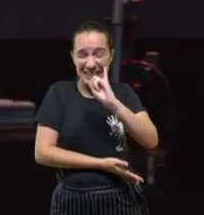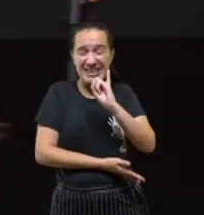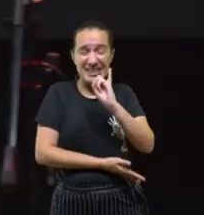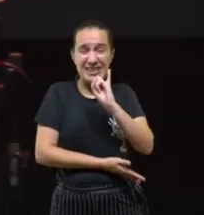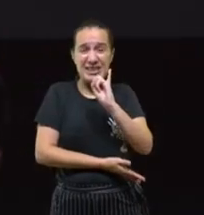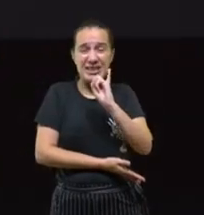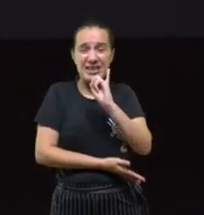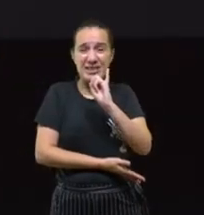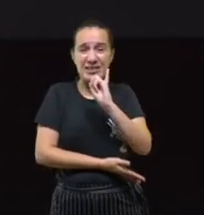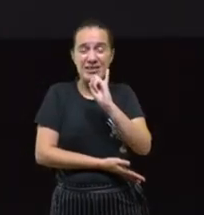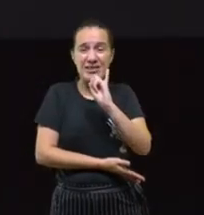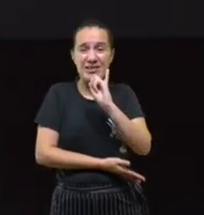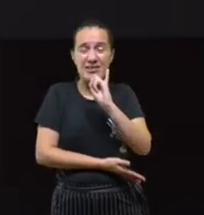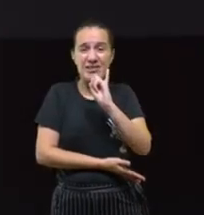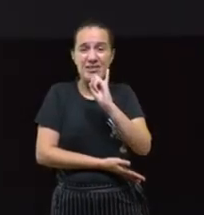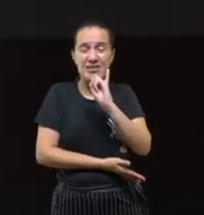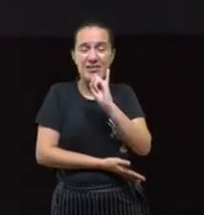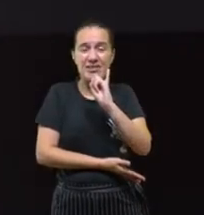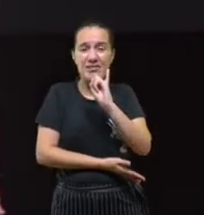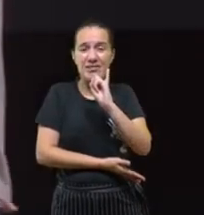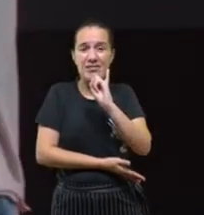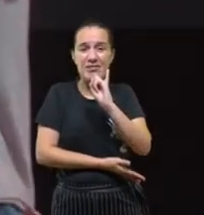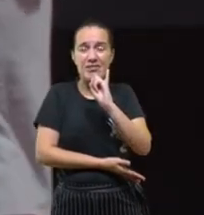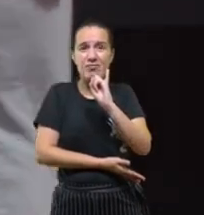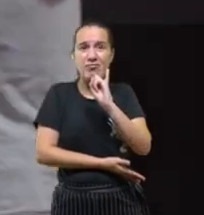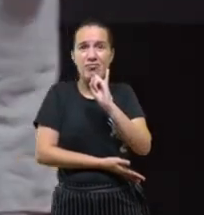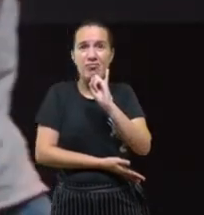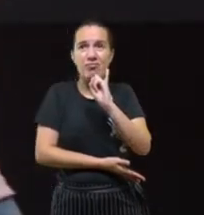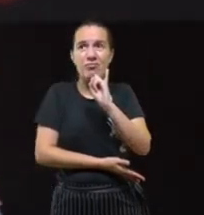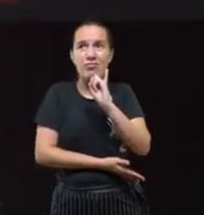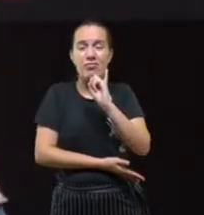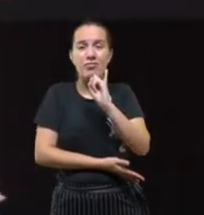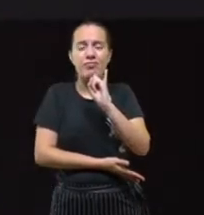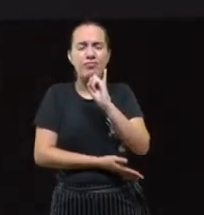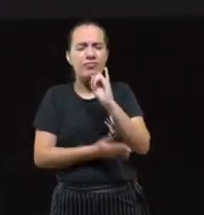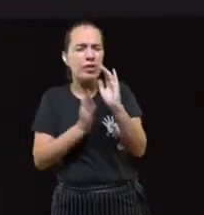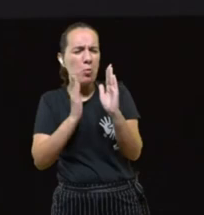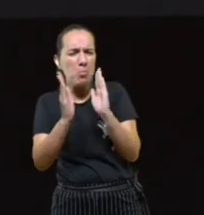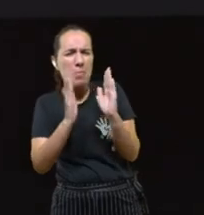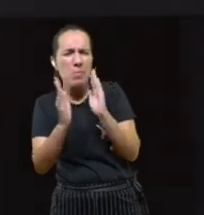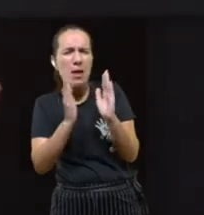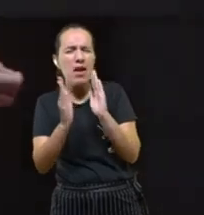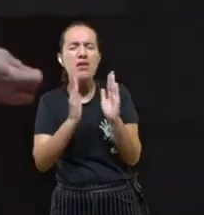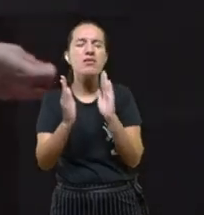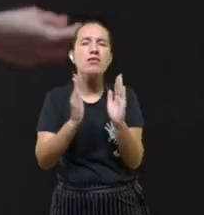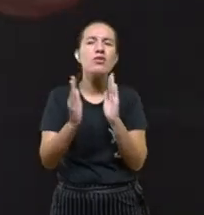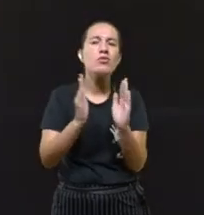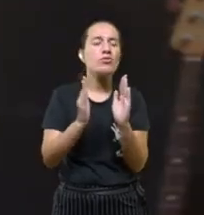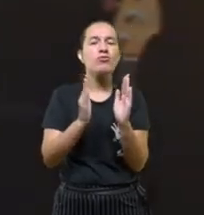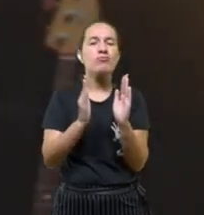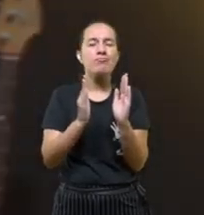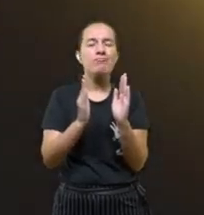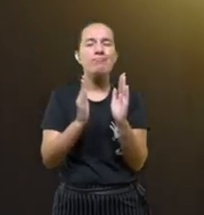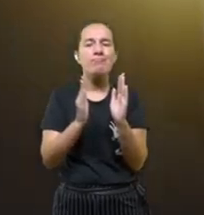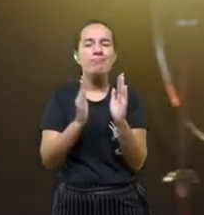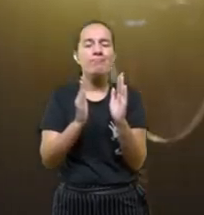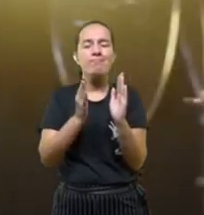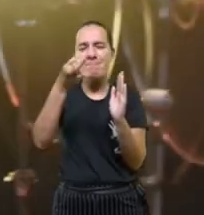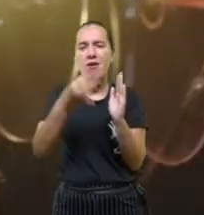deixar por um tempo determinado, ele não vai deixar que